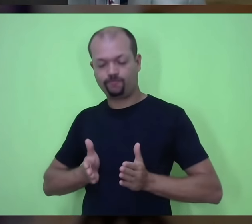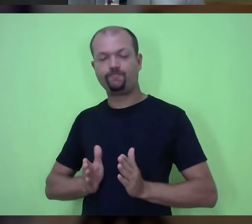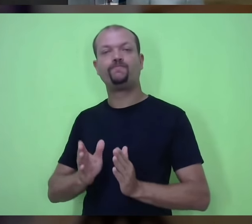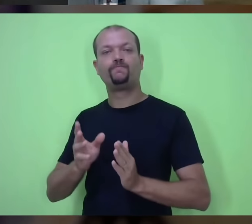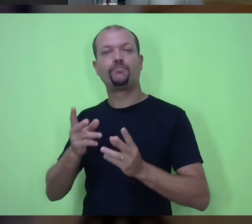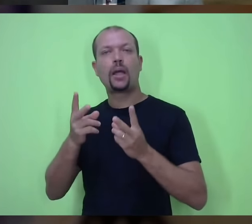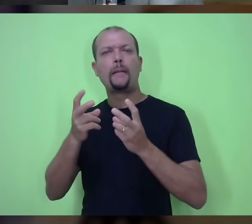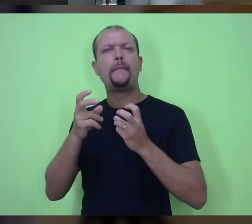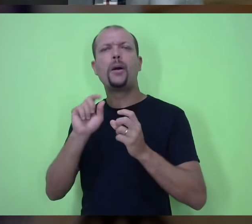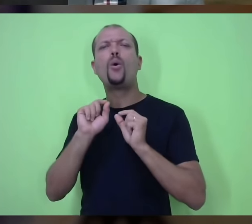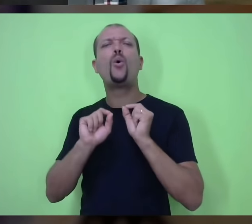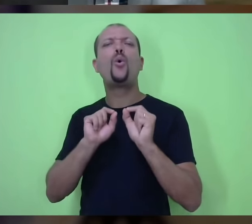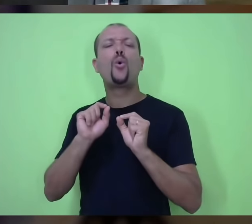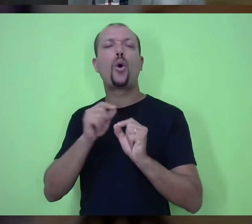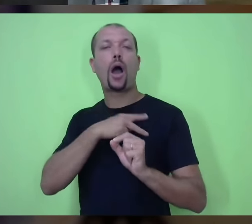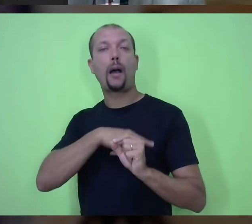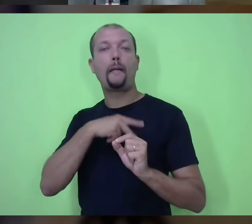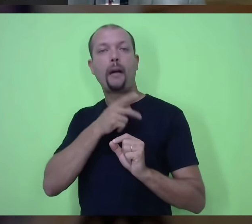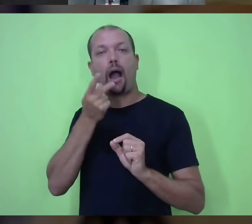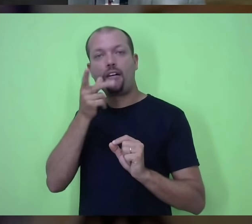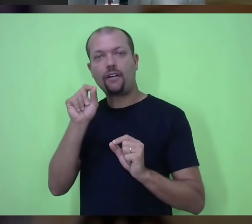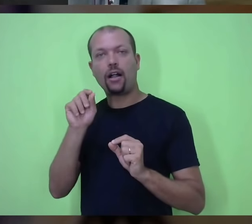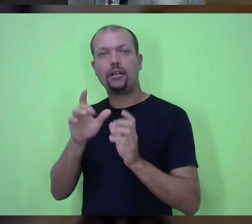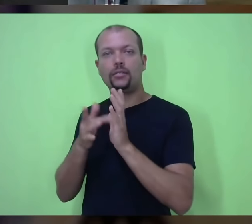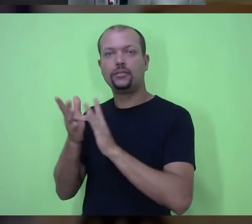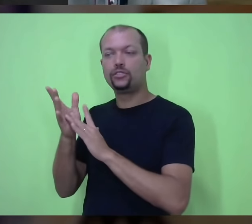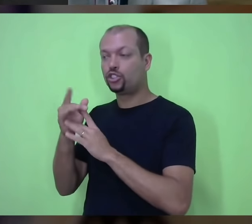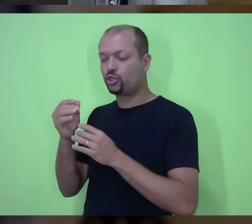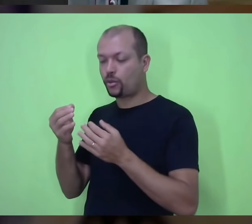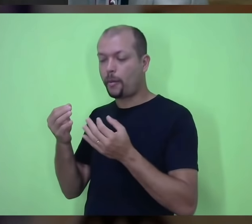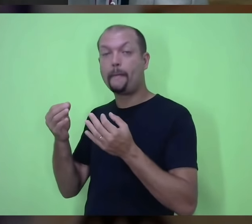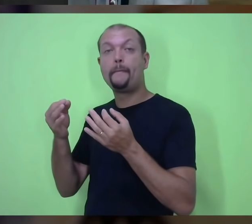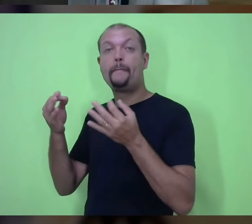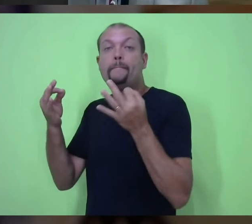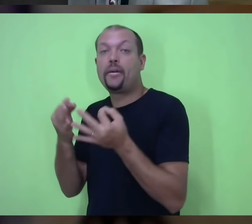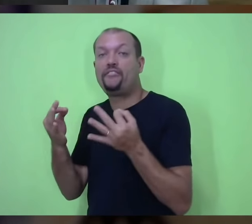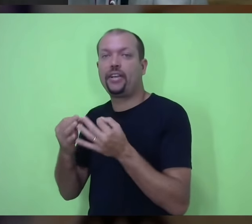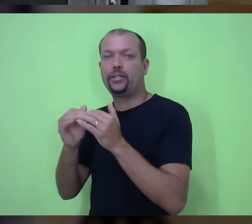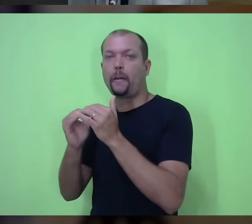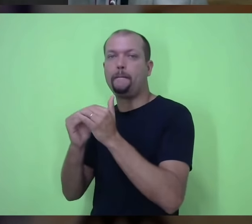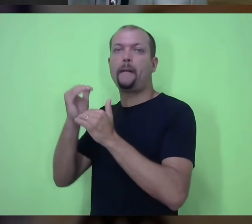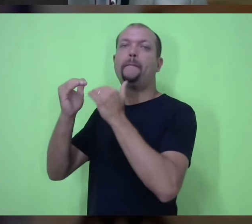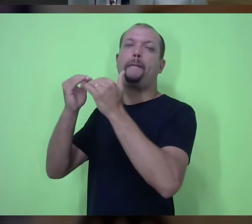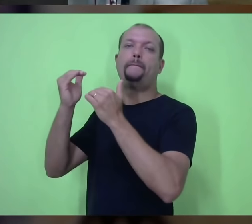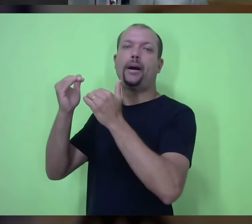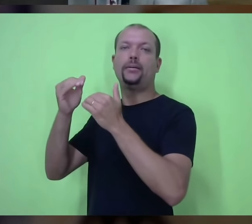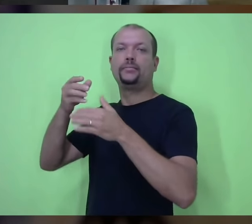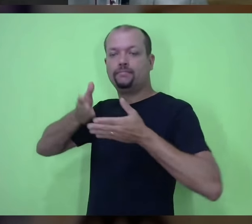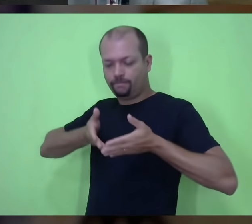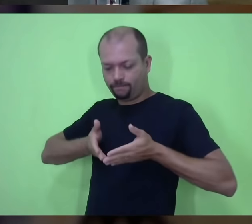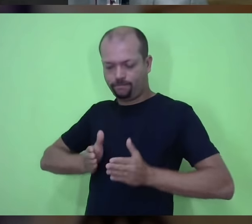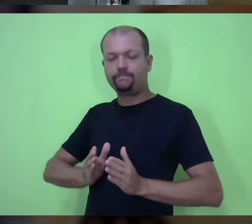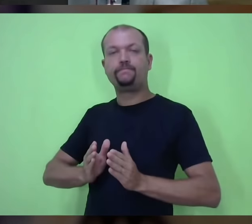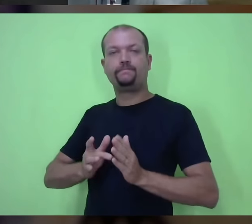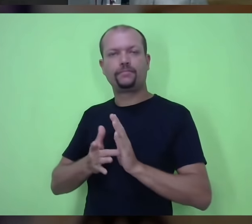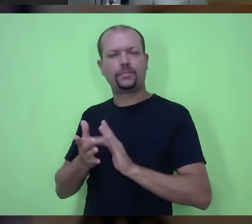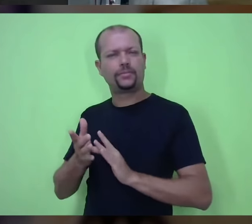nós percebemos que Paulo também fala que Cristo foi aperfeiçoado na encarnação. E isso